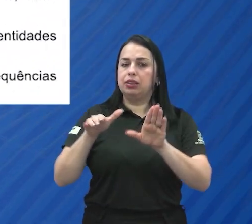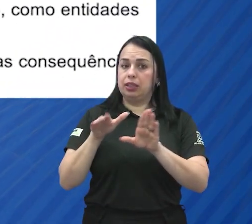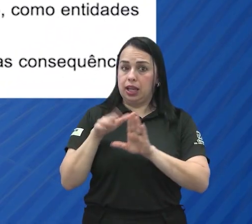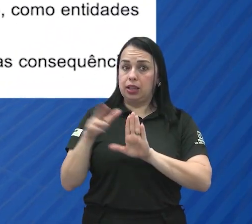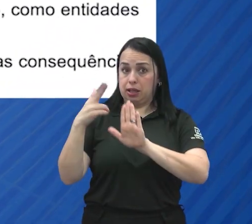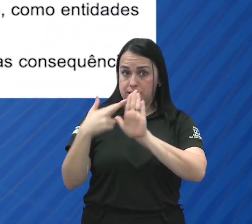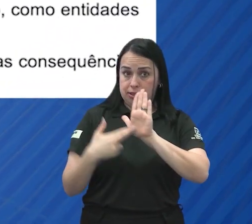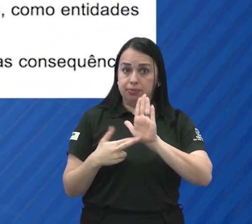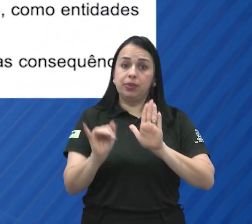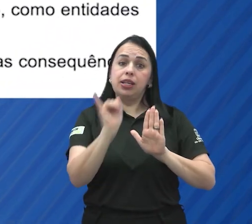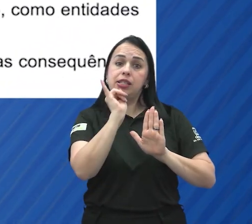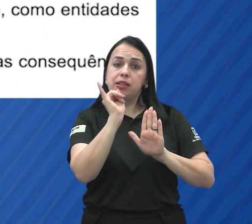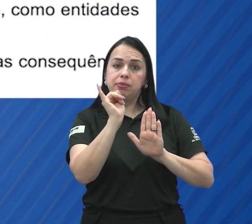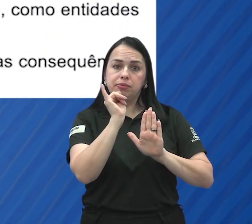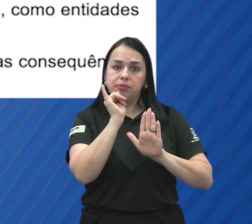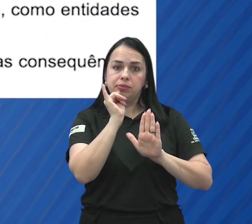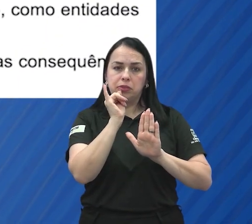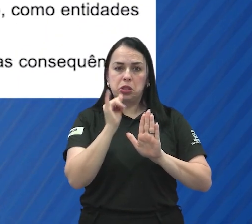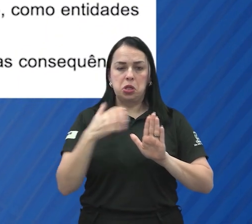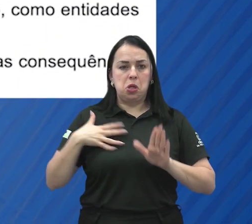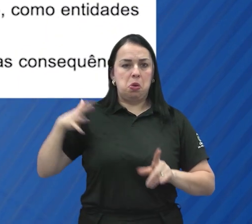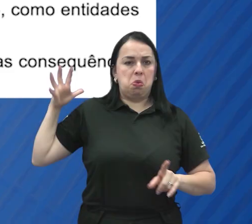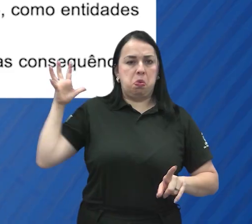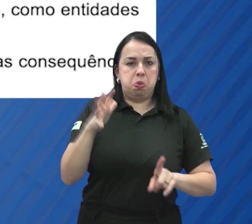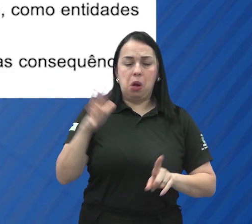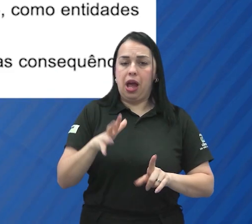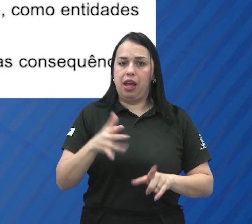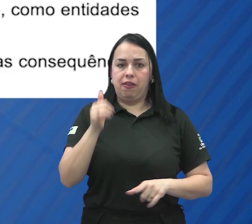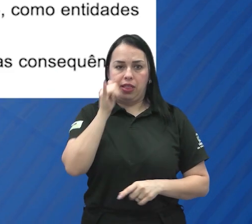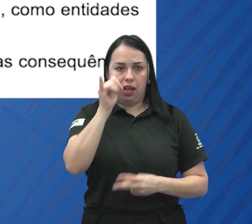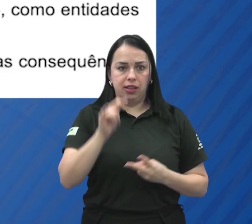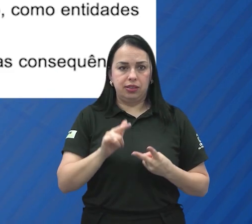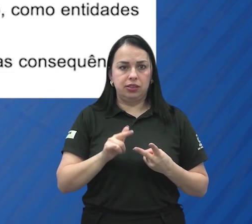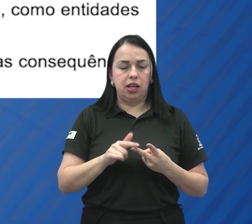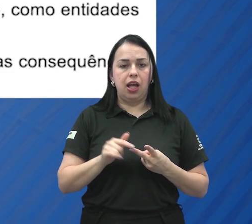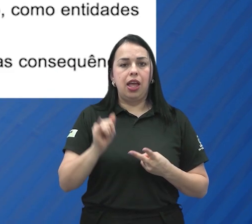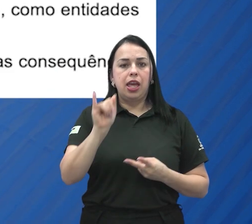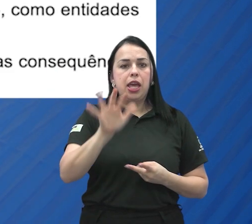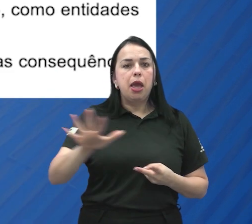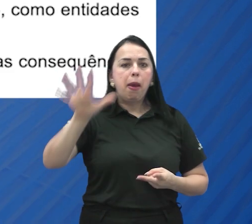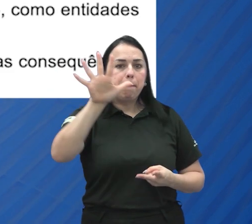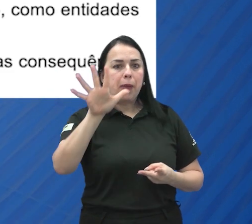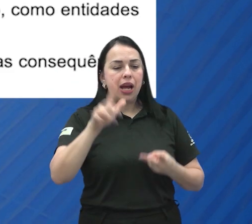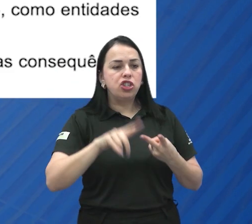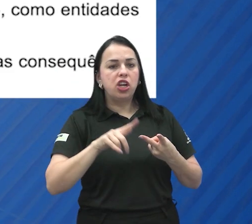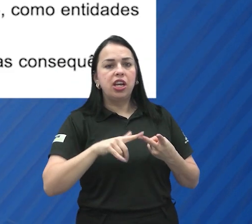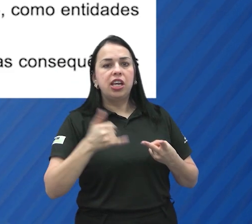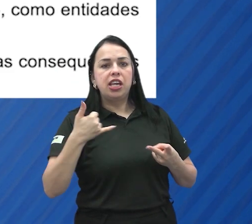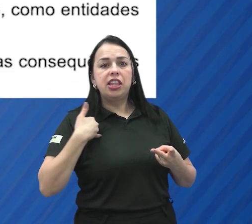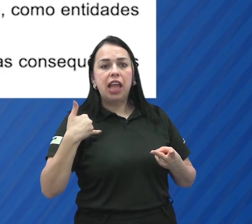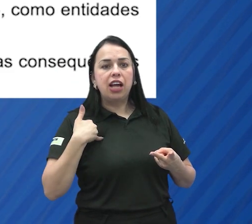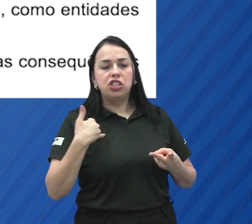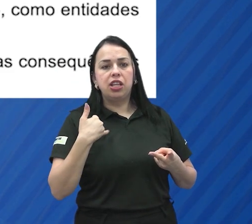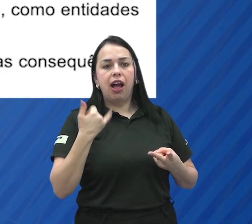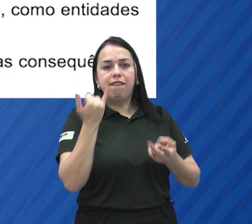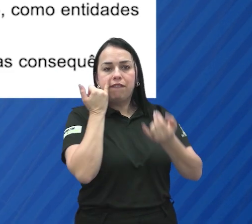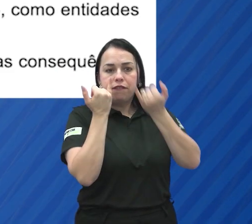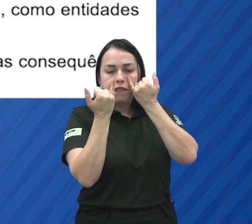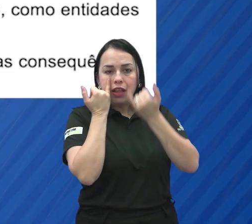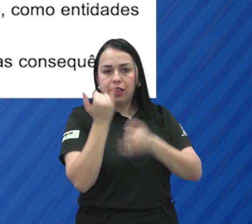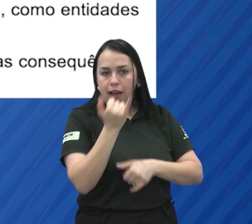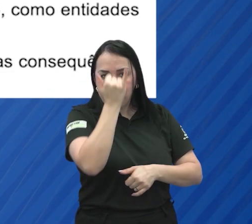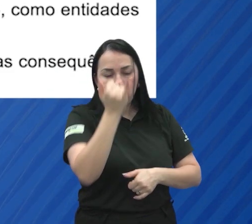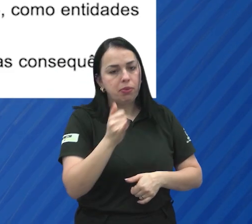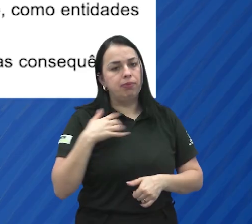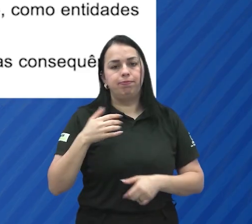campanhas terão alguns princípios e orientações, como evitar o sensacionalismo, não divulgar imagens nem